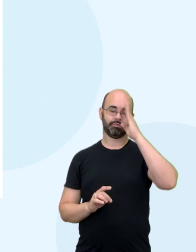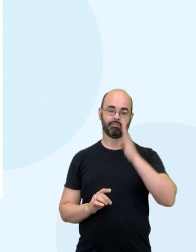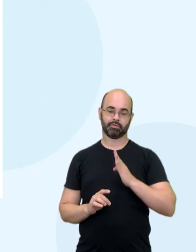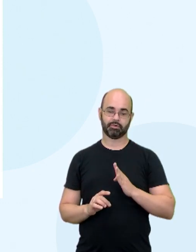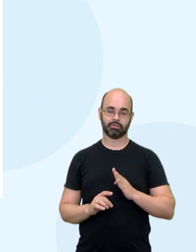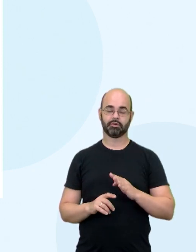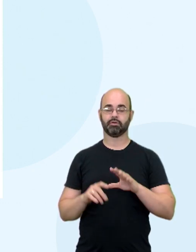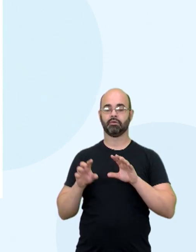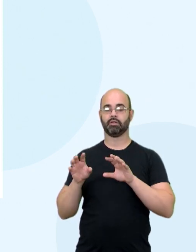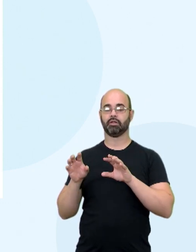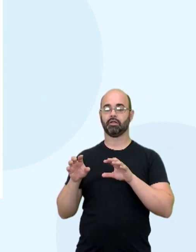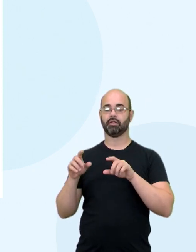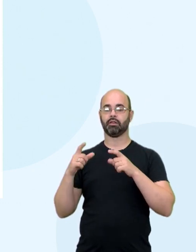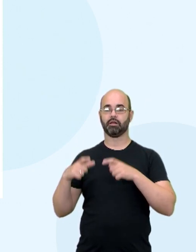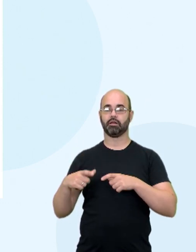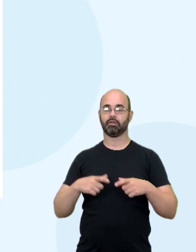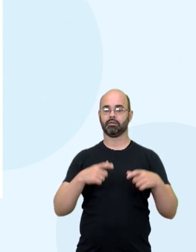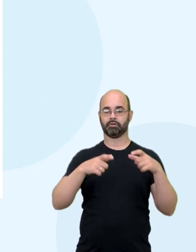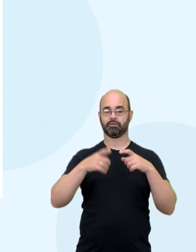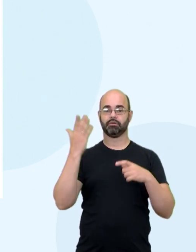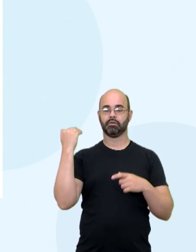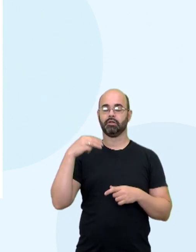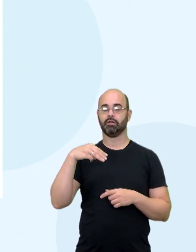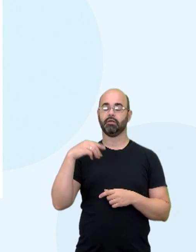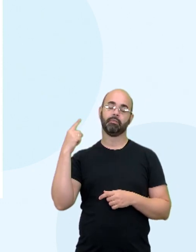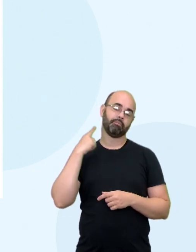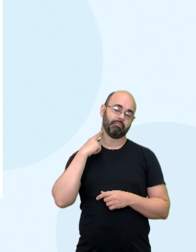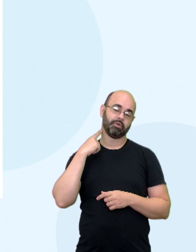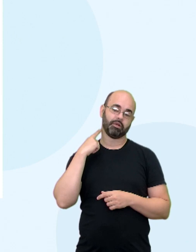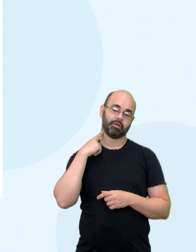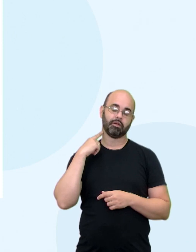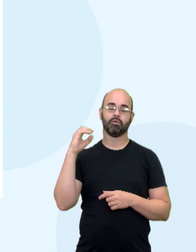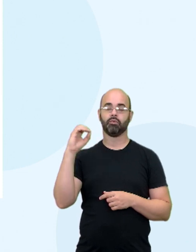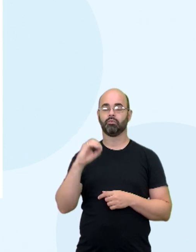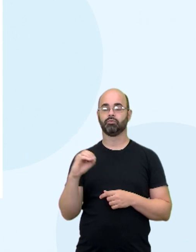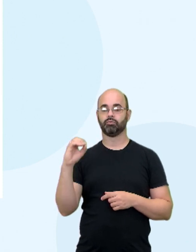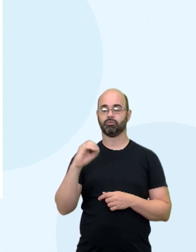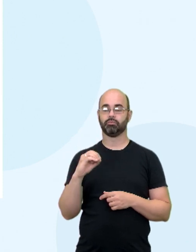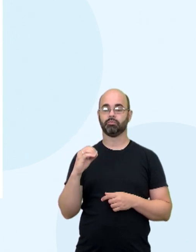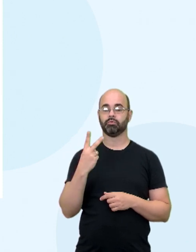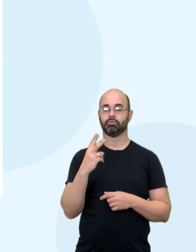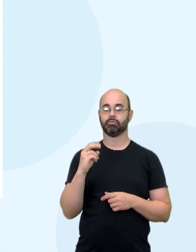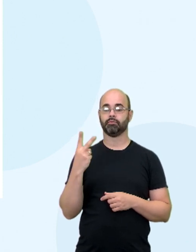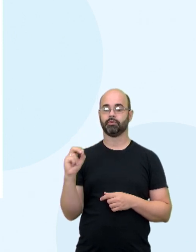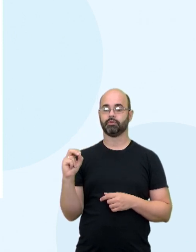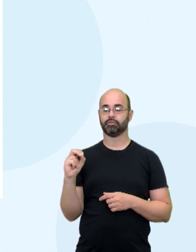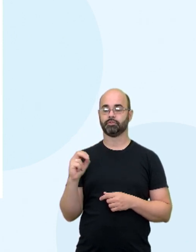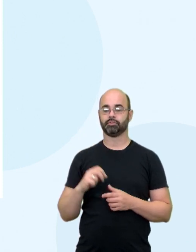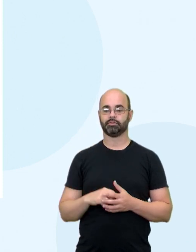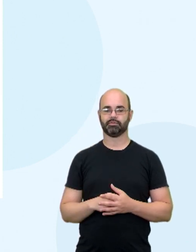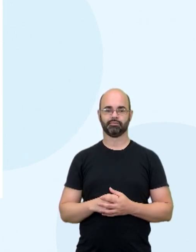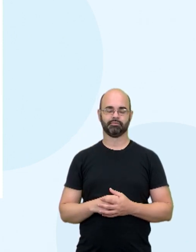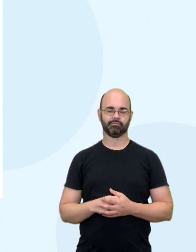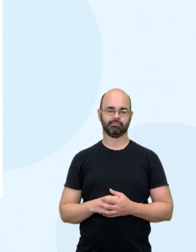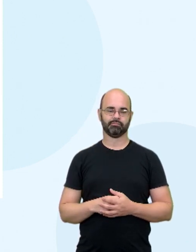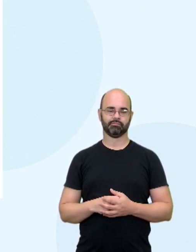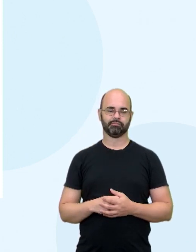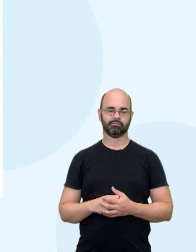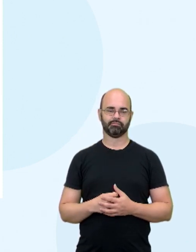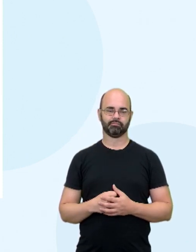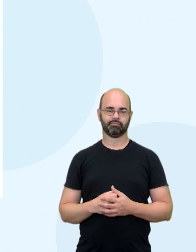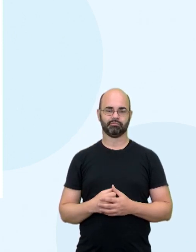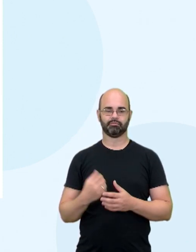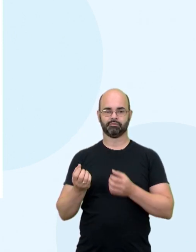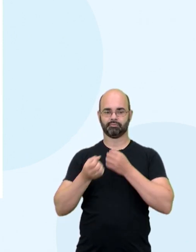grandes regiões, entre maio e outubro de 2020, tá certo? Então tá lá, ó, os dados são